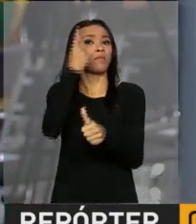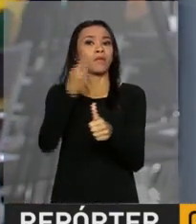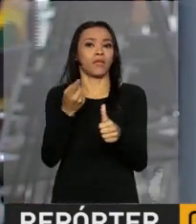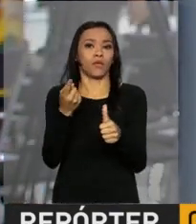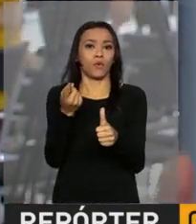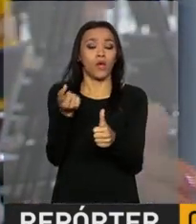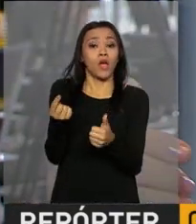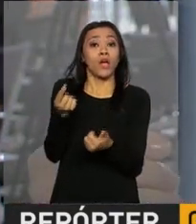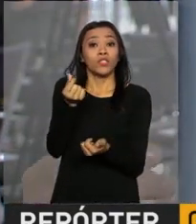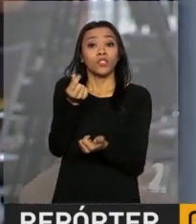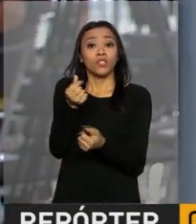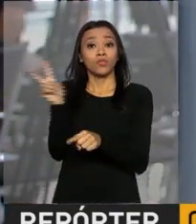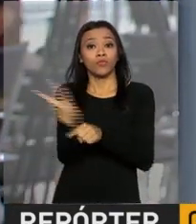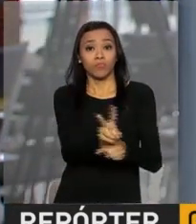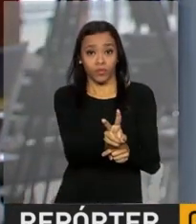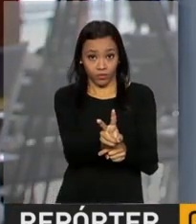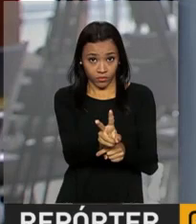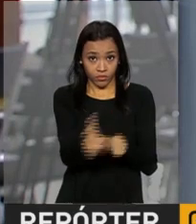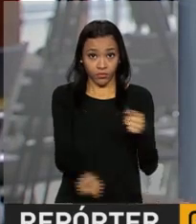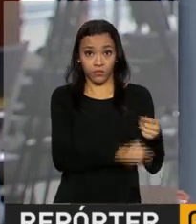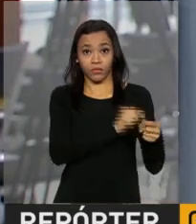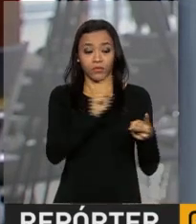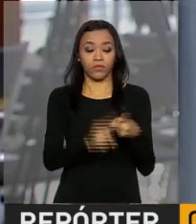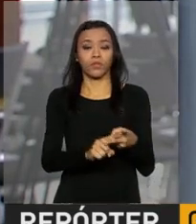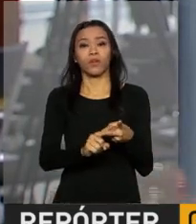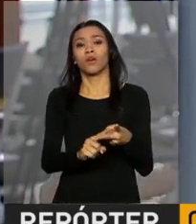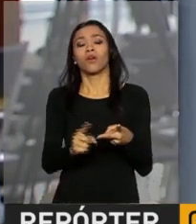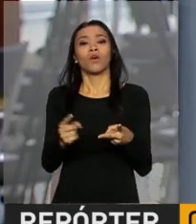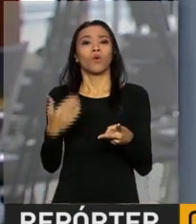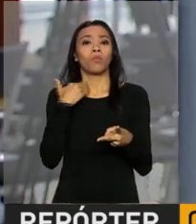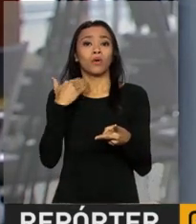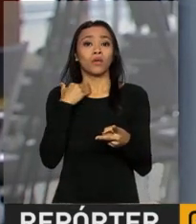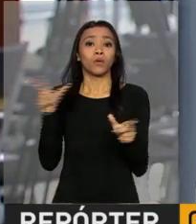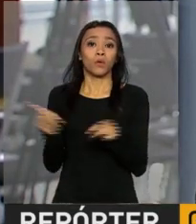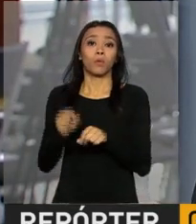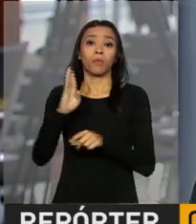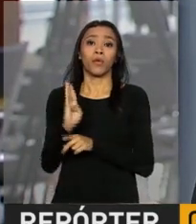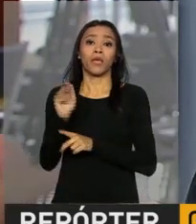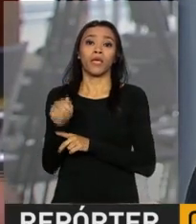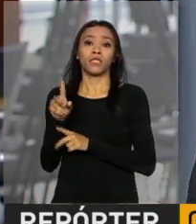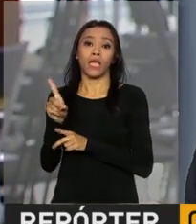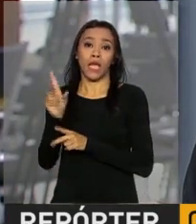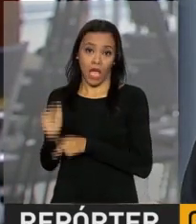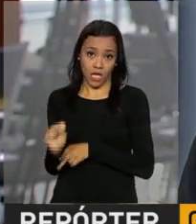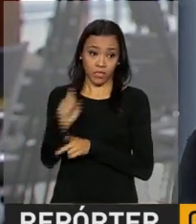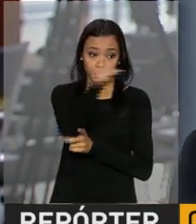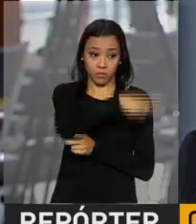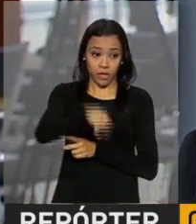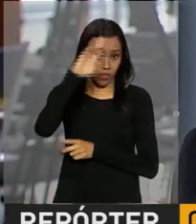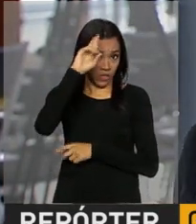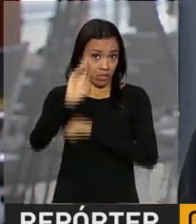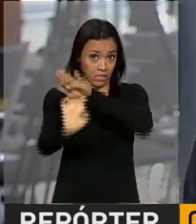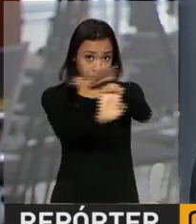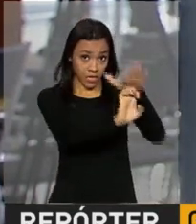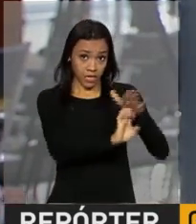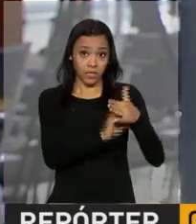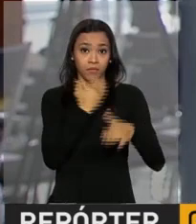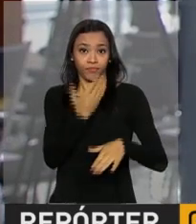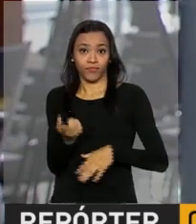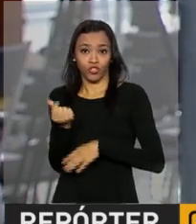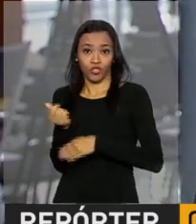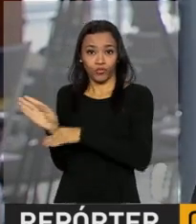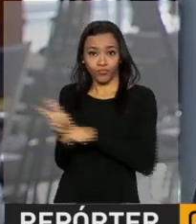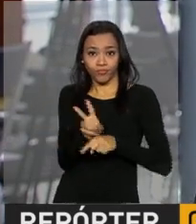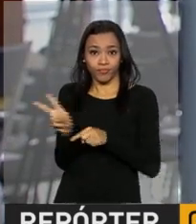de financiamentos o o uso do banco do BNDS para que os empresários possam retomar os